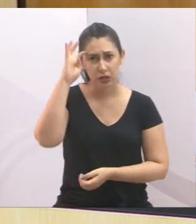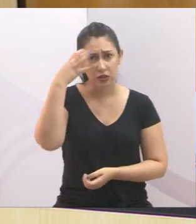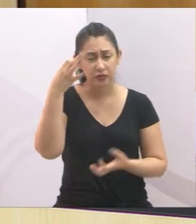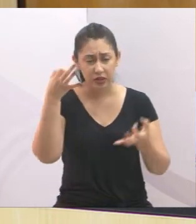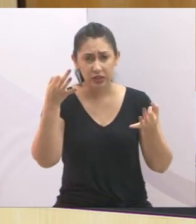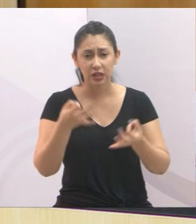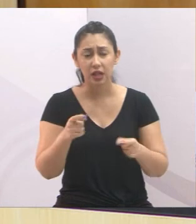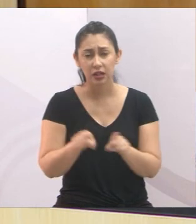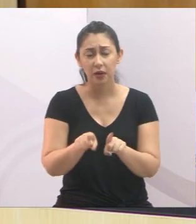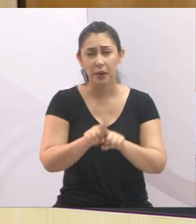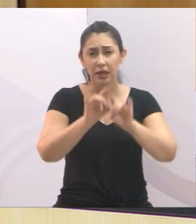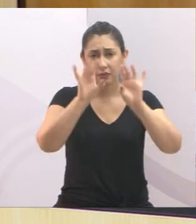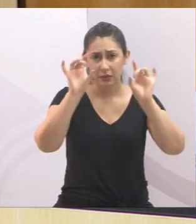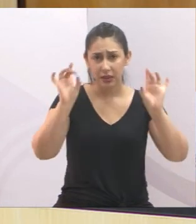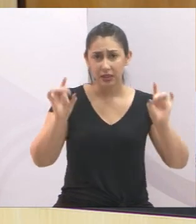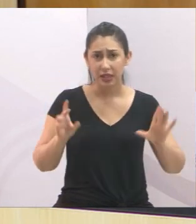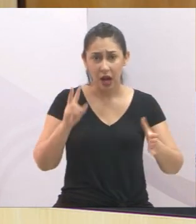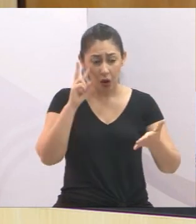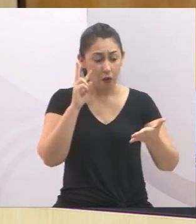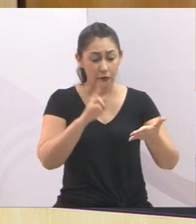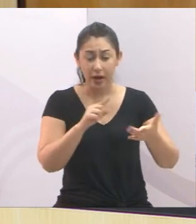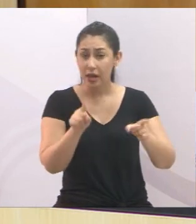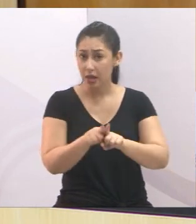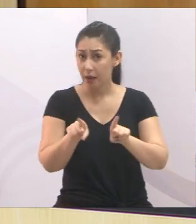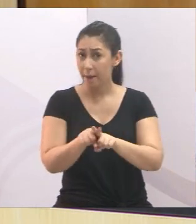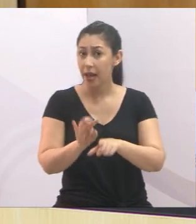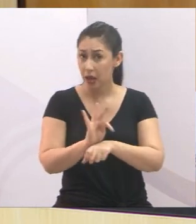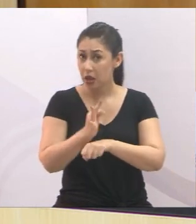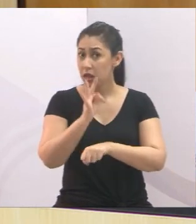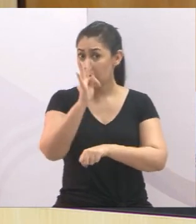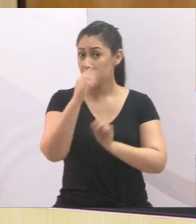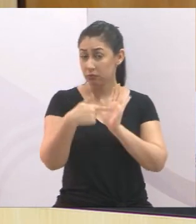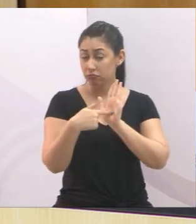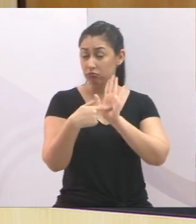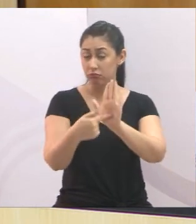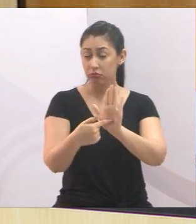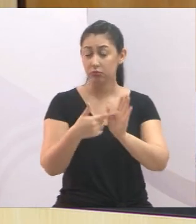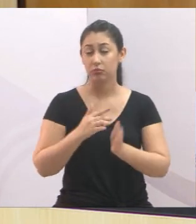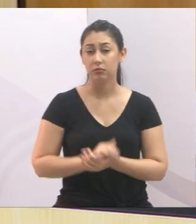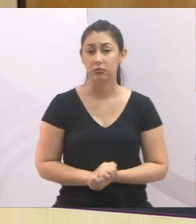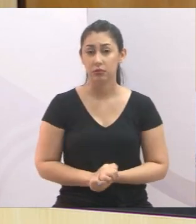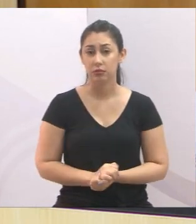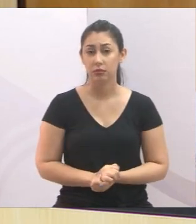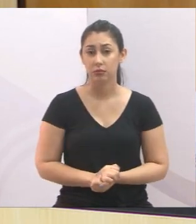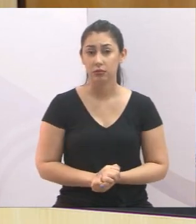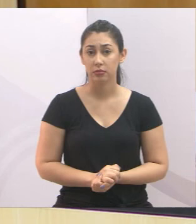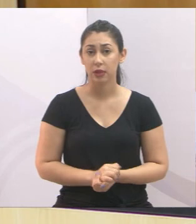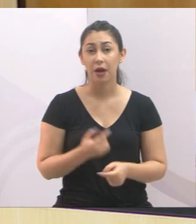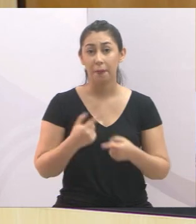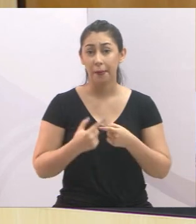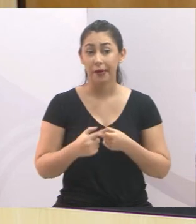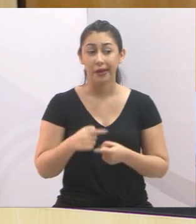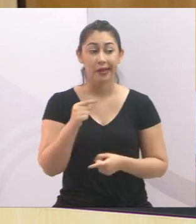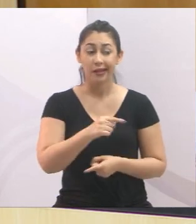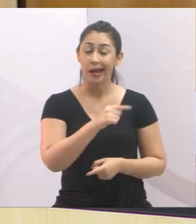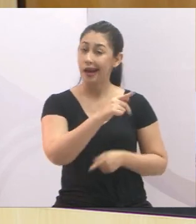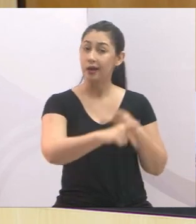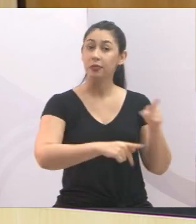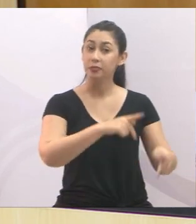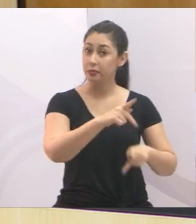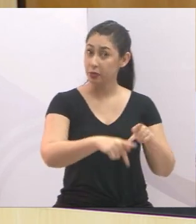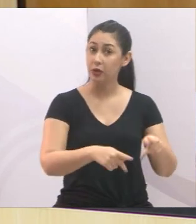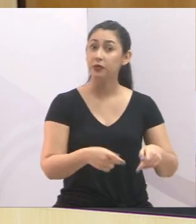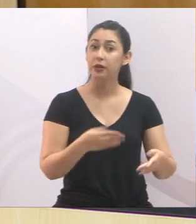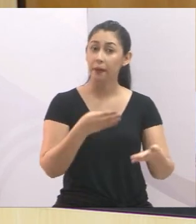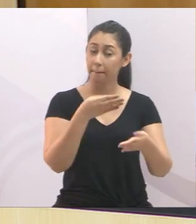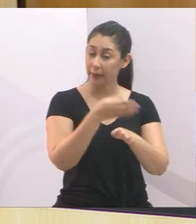em especial, ver a apresentação de laudos técnicos e atendimento às reivindicações, visto se tratar de população inserida no